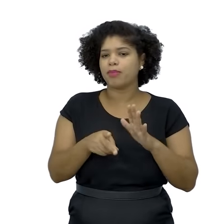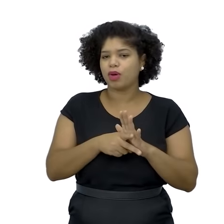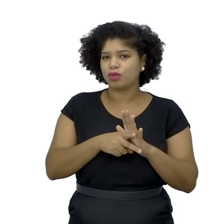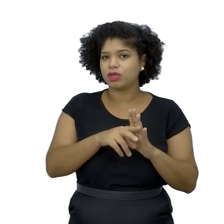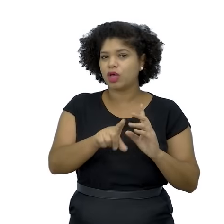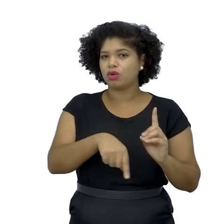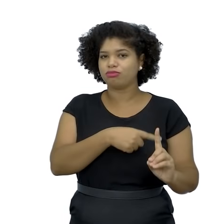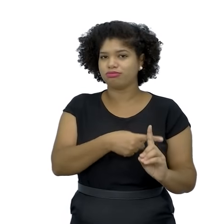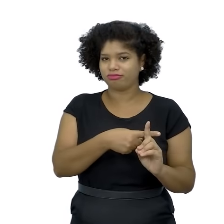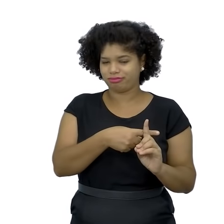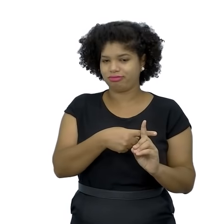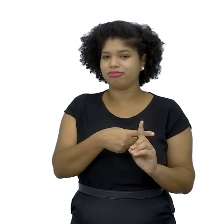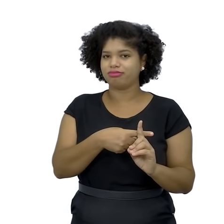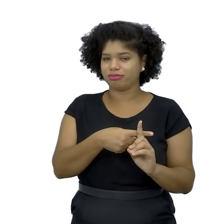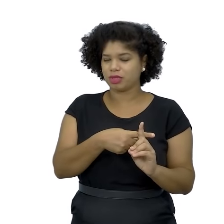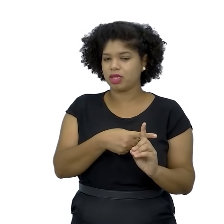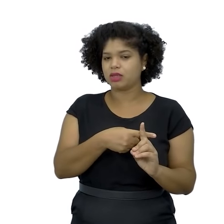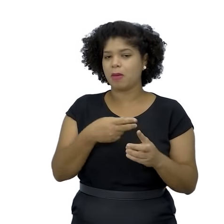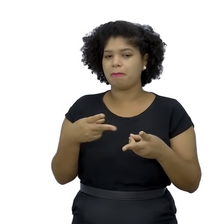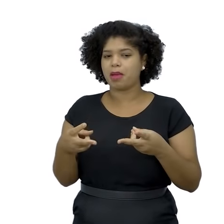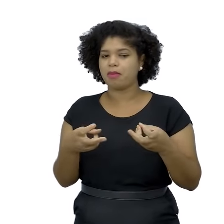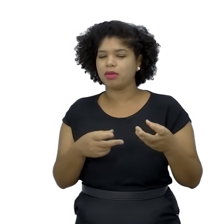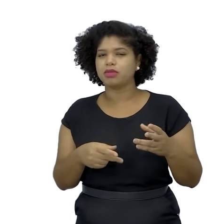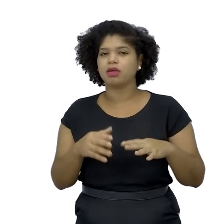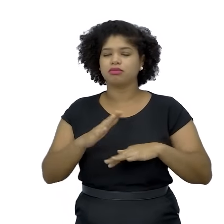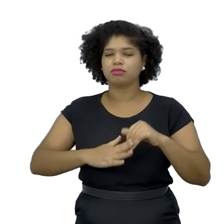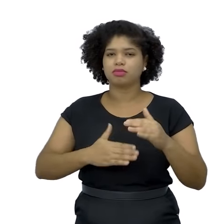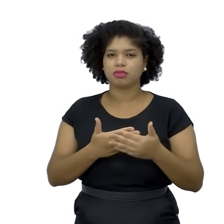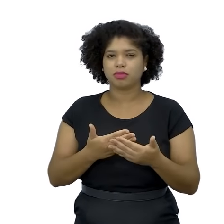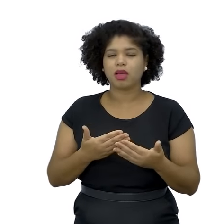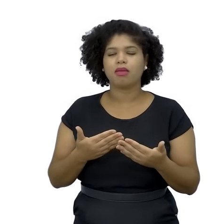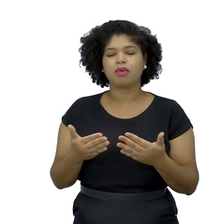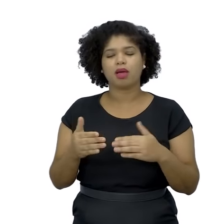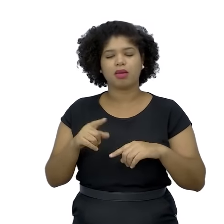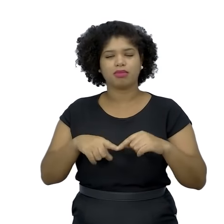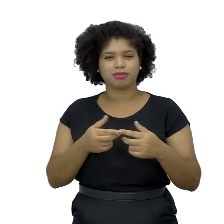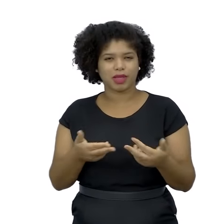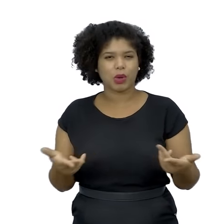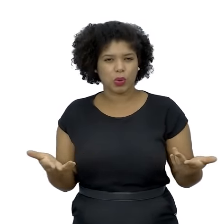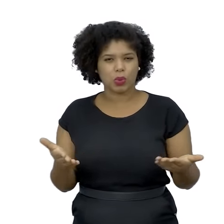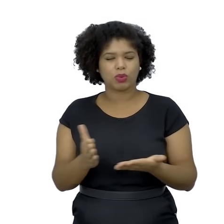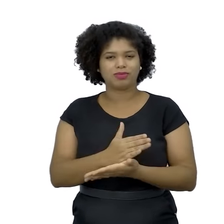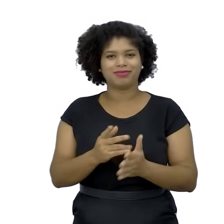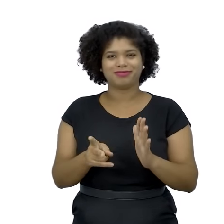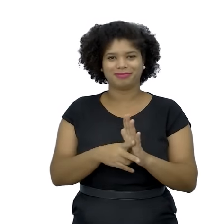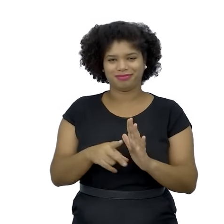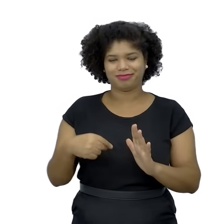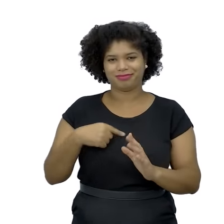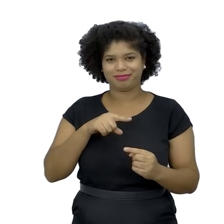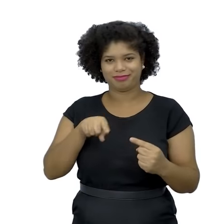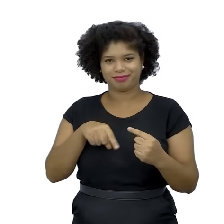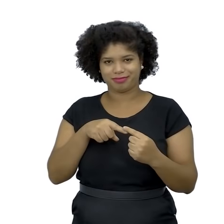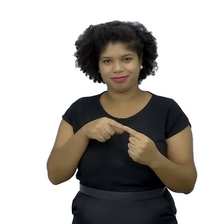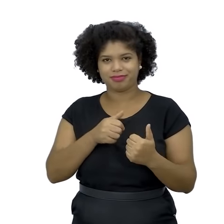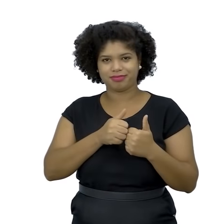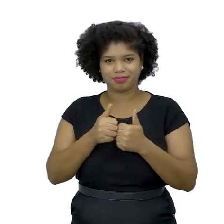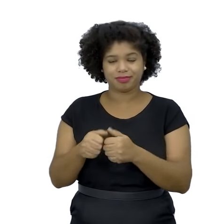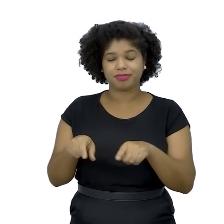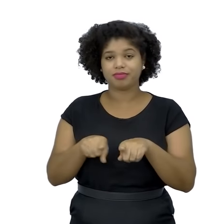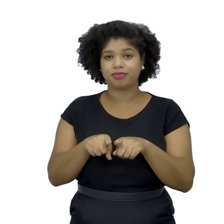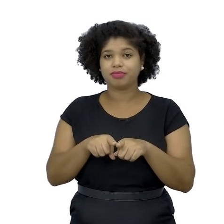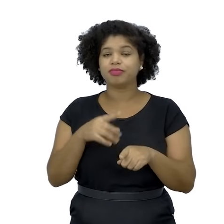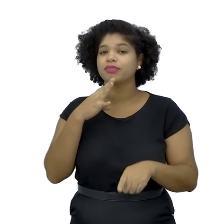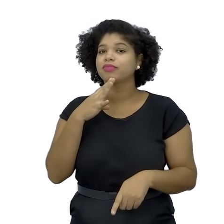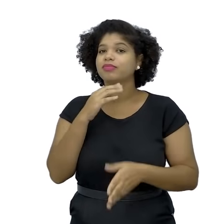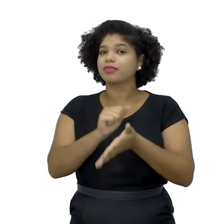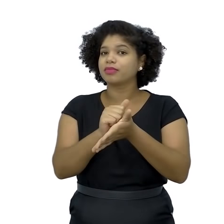campo, né, aditivo, conhecer aí as habilidades que são propostas nessa sequência, conhecer aí uma